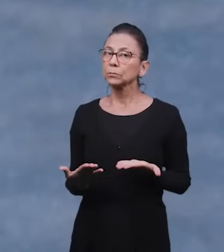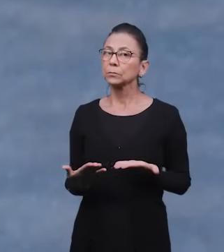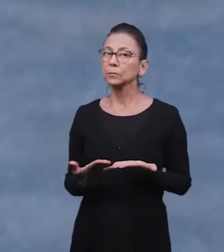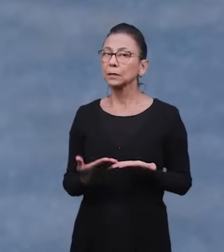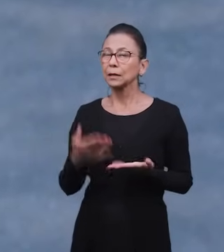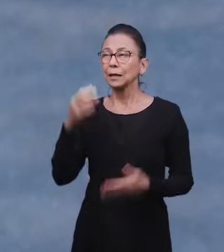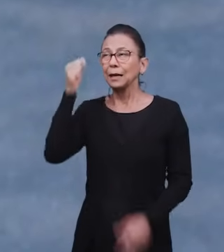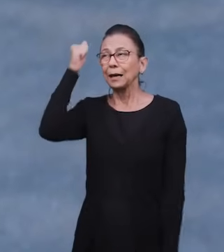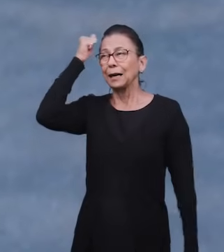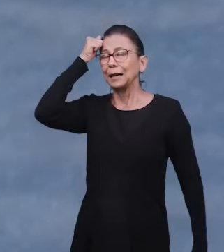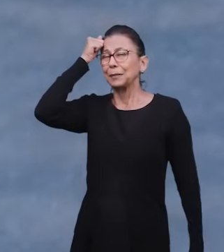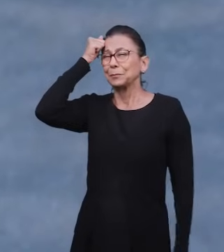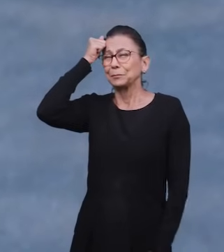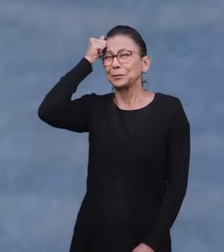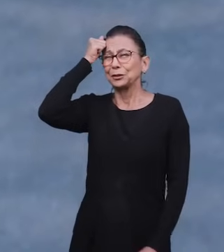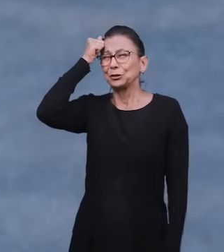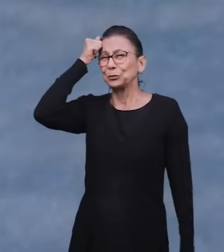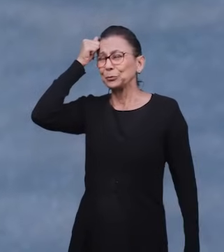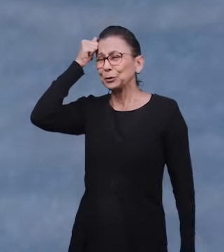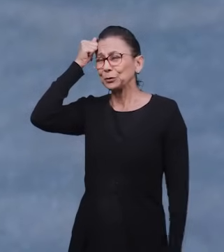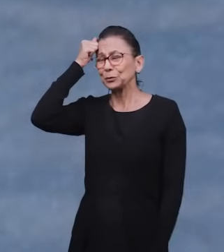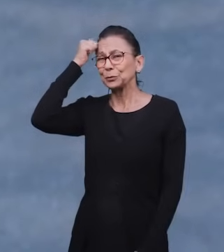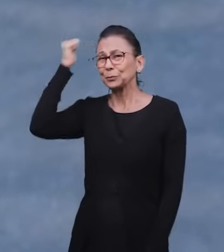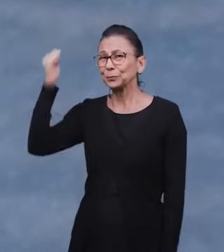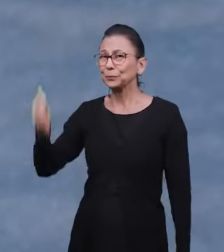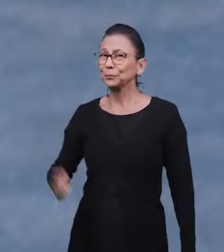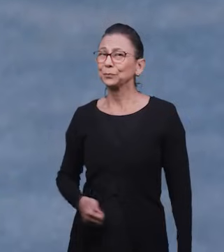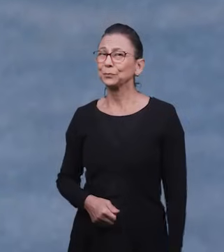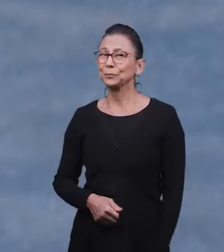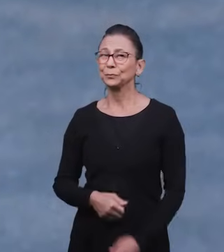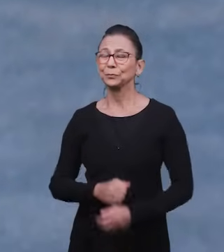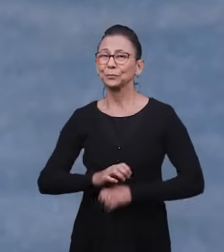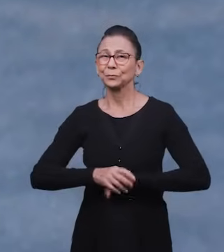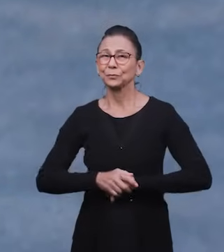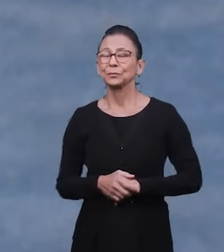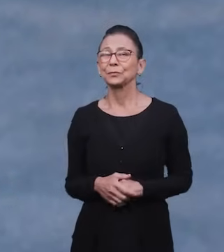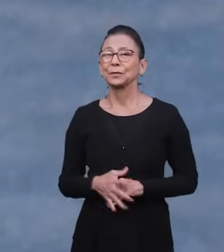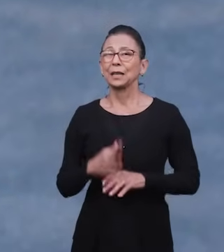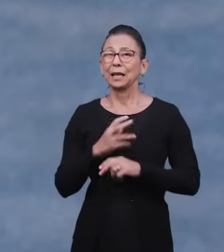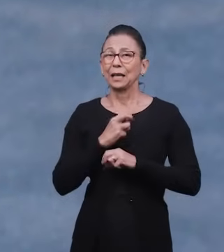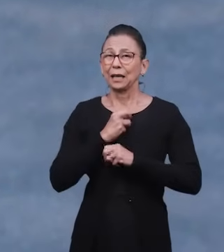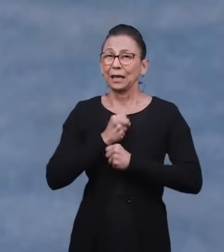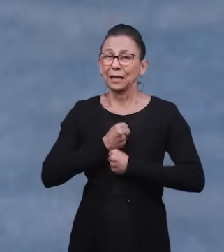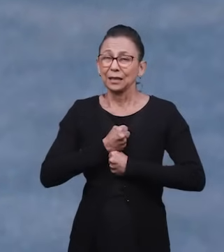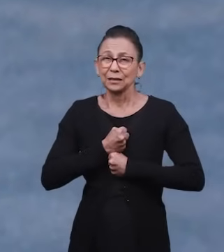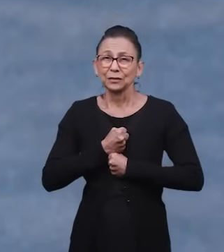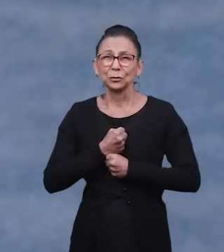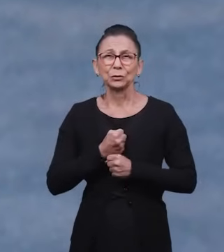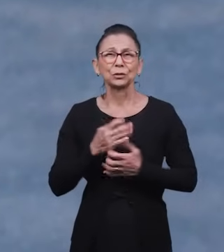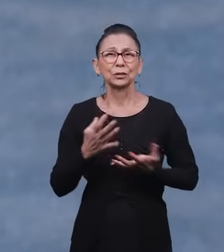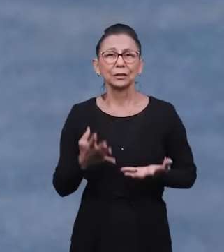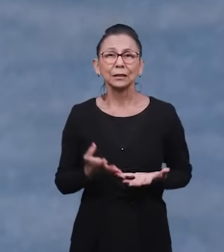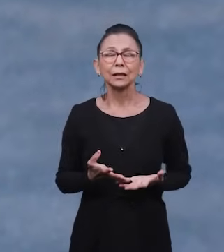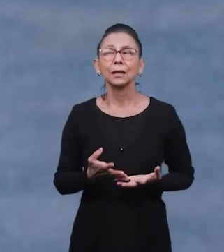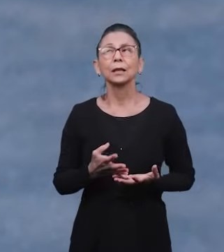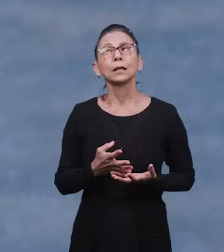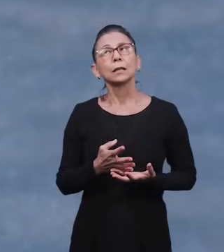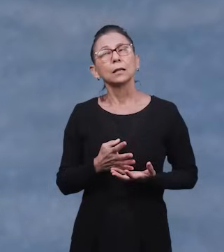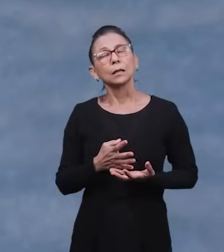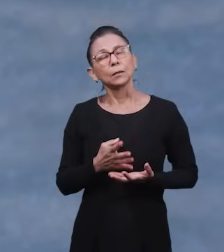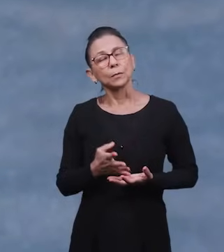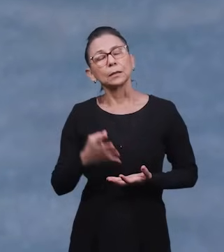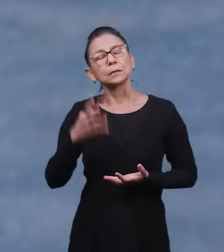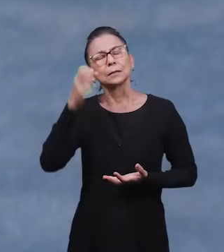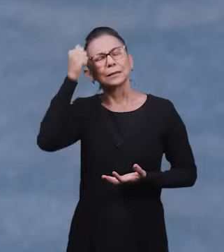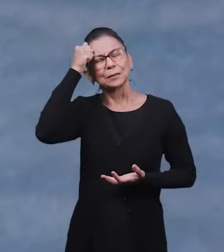arrependimento é difícil. Remorso você vê demais, mas arrependimento é só uma ação do Espírito Santo. Ele que provoca isso em nós. O arrependimento é o Espírito